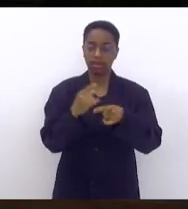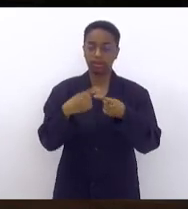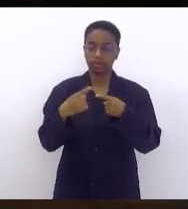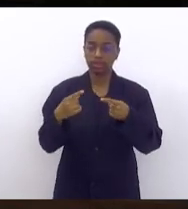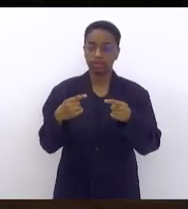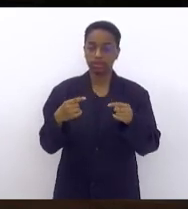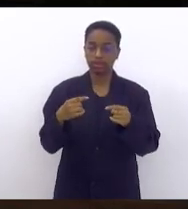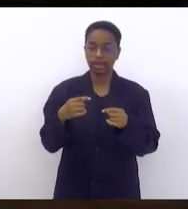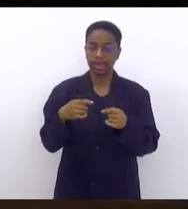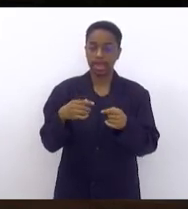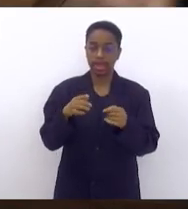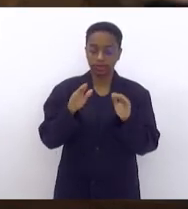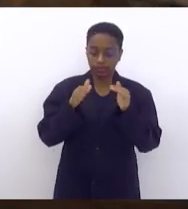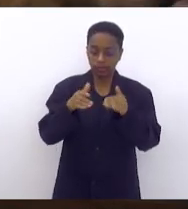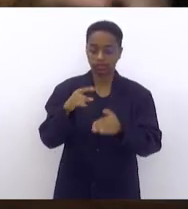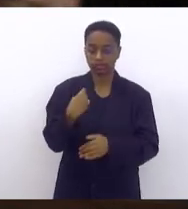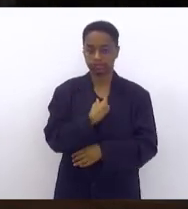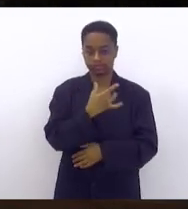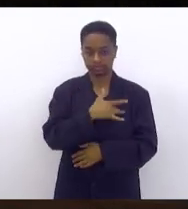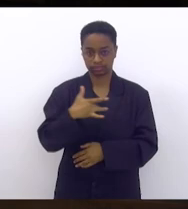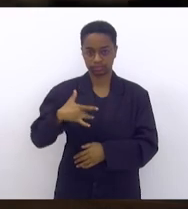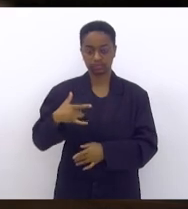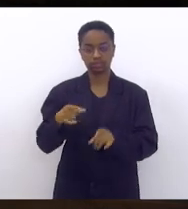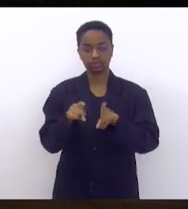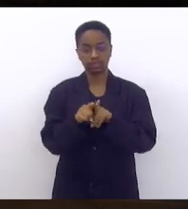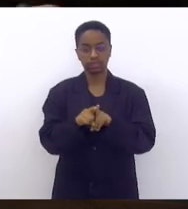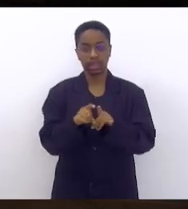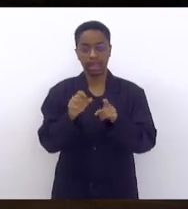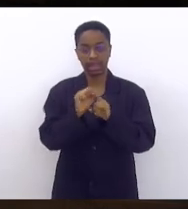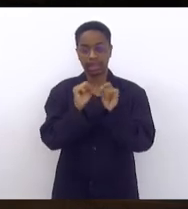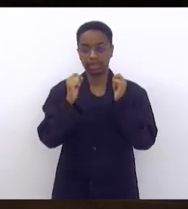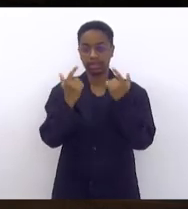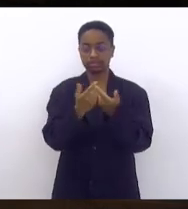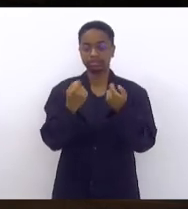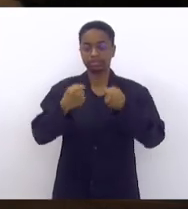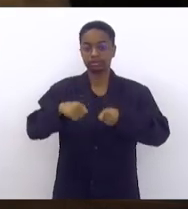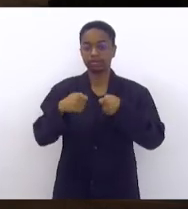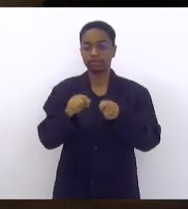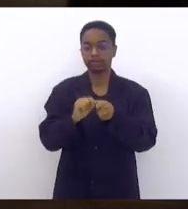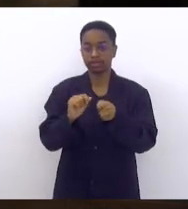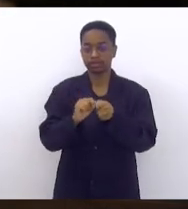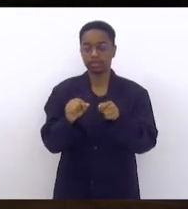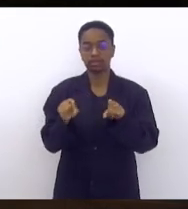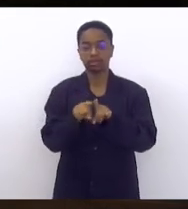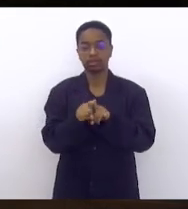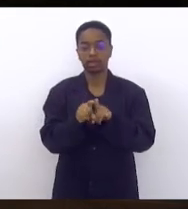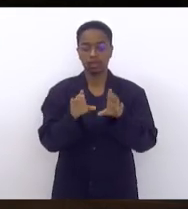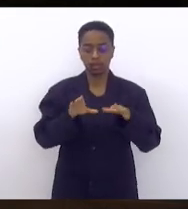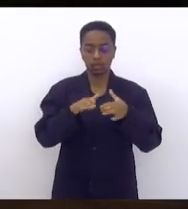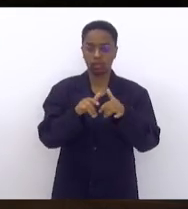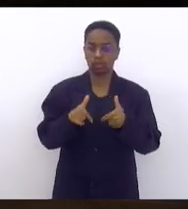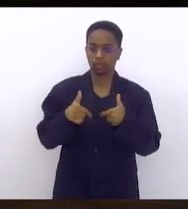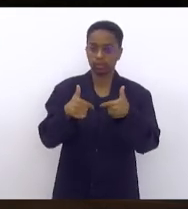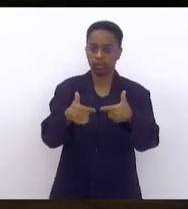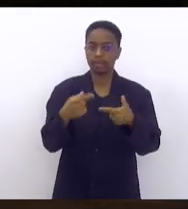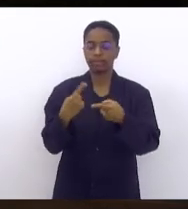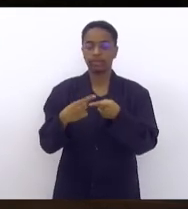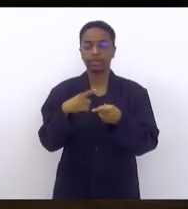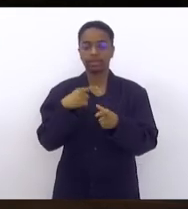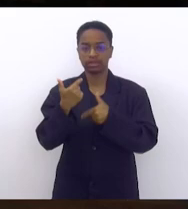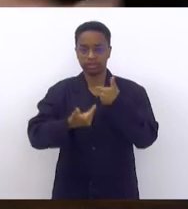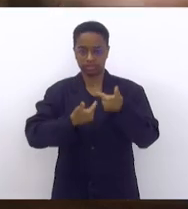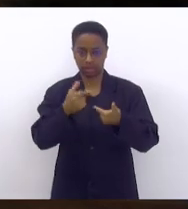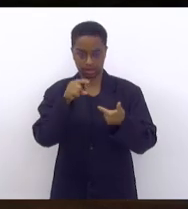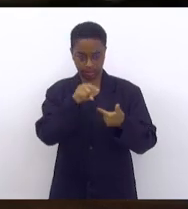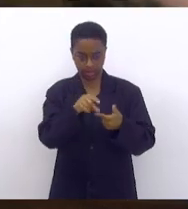aí, tem um outro nó que eu acho que a LERJ tem que pensar em fazer, e eu acho que aí tem uma frente parlamentar. A gente teve esse trabalho,